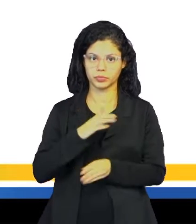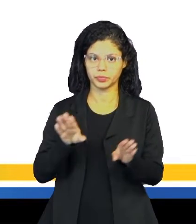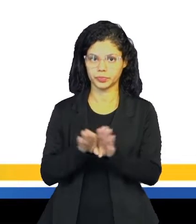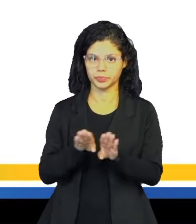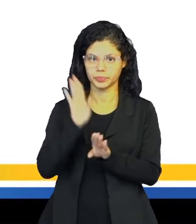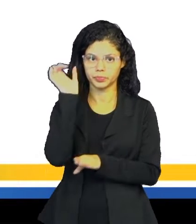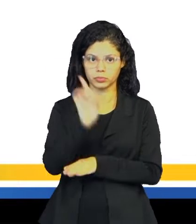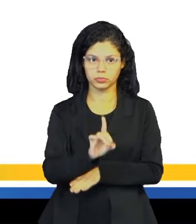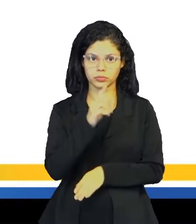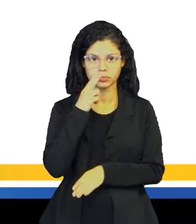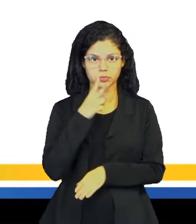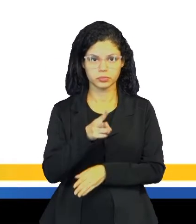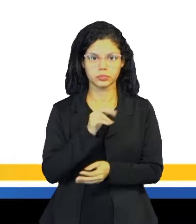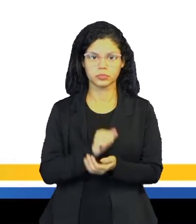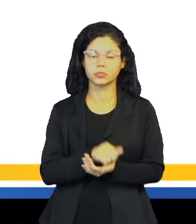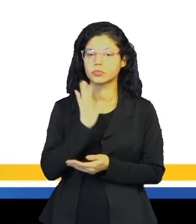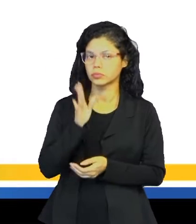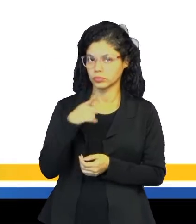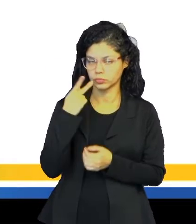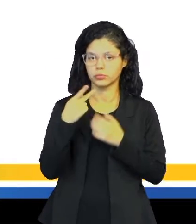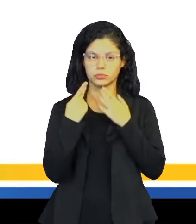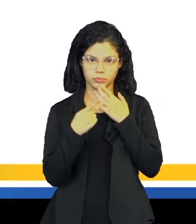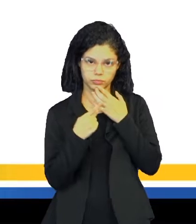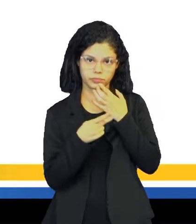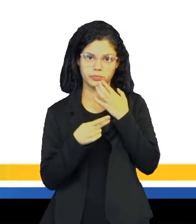também o direito de contestação, que a gente já falou,